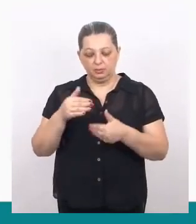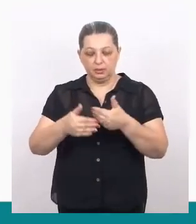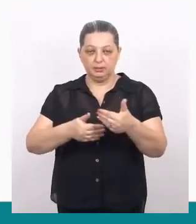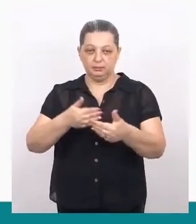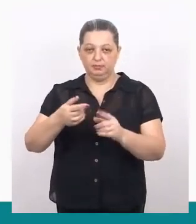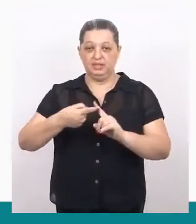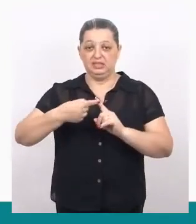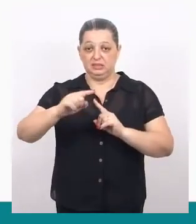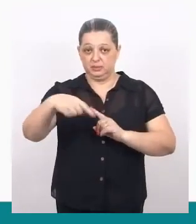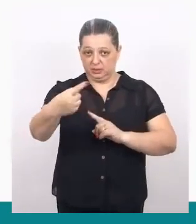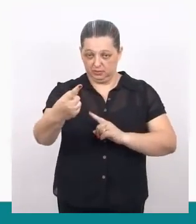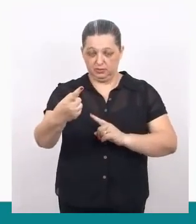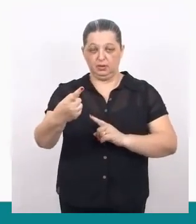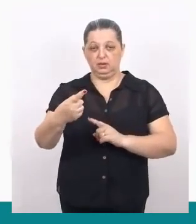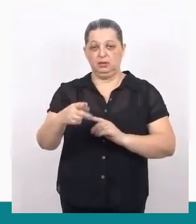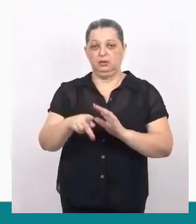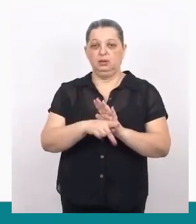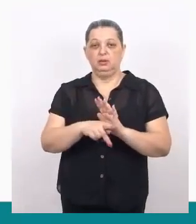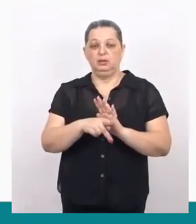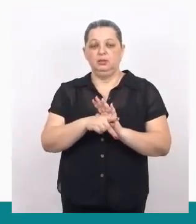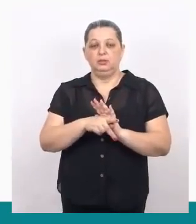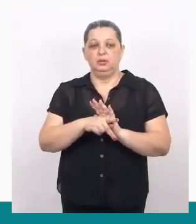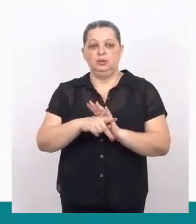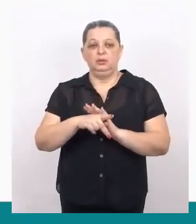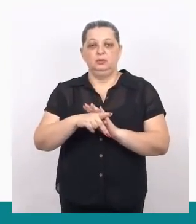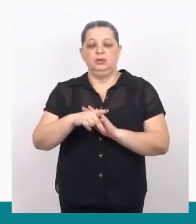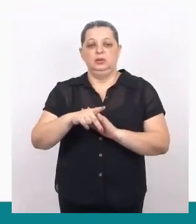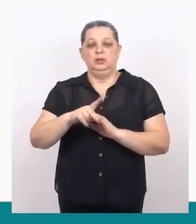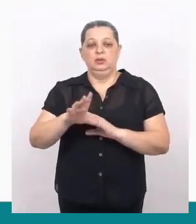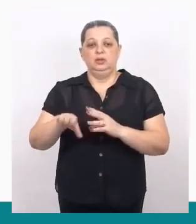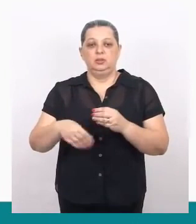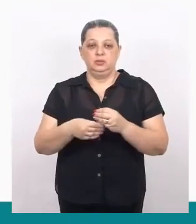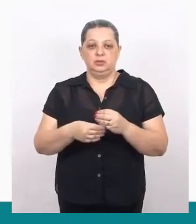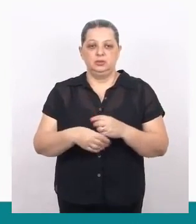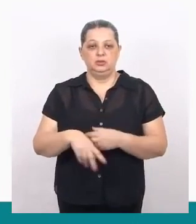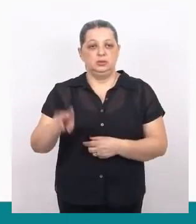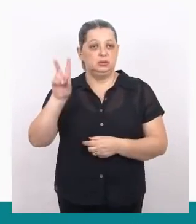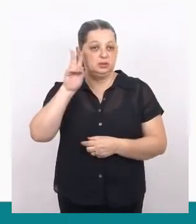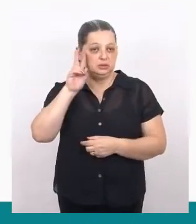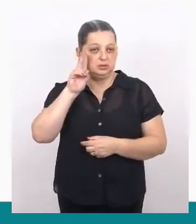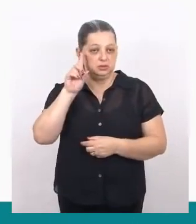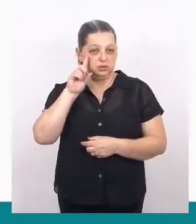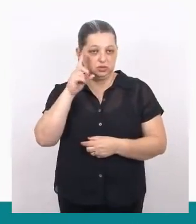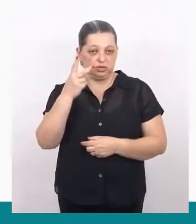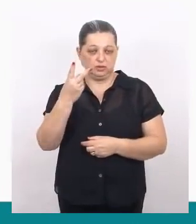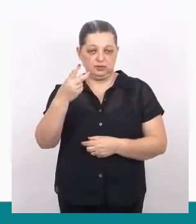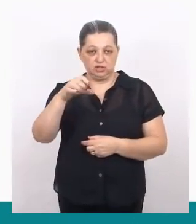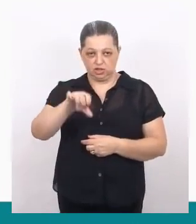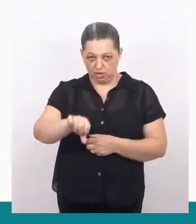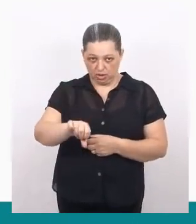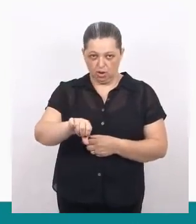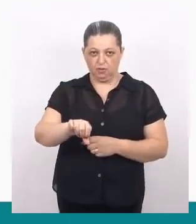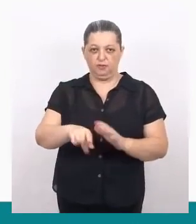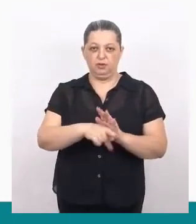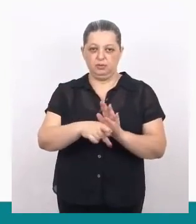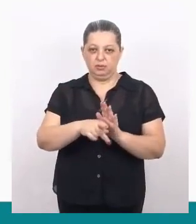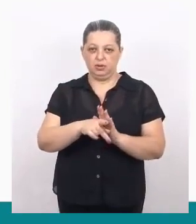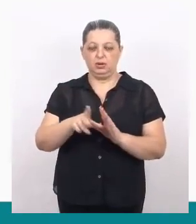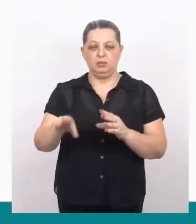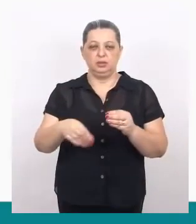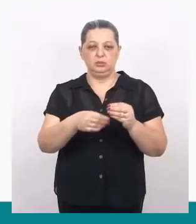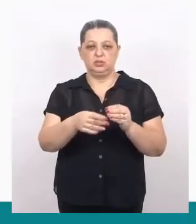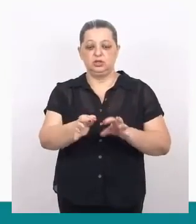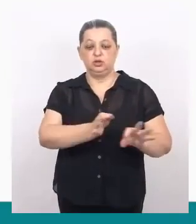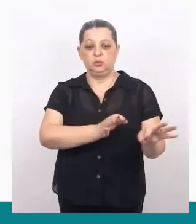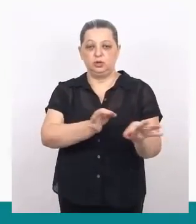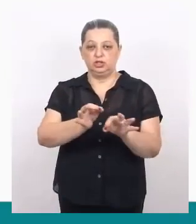semana que vem da atribuição. Bom, na segunda-feira, dia 29, a gente começa com a atribuição dos projetos,